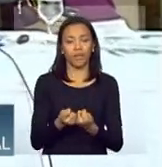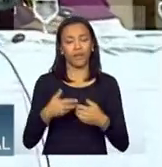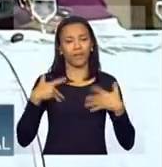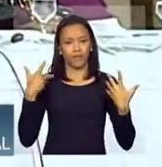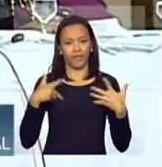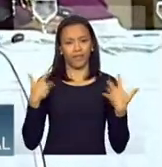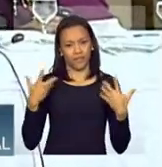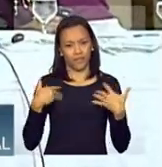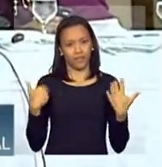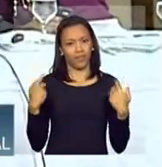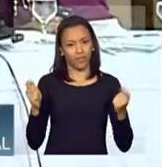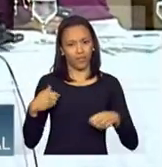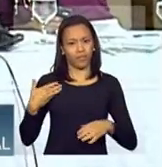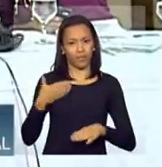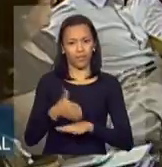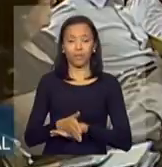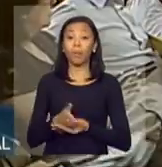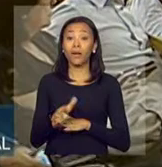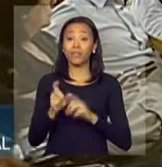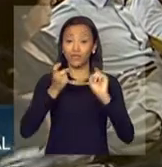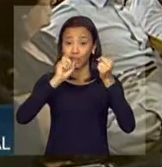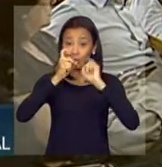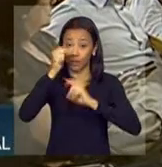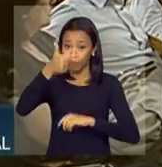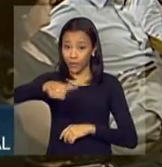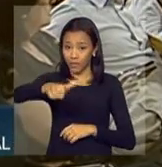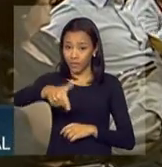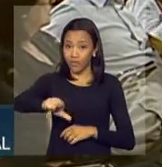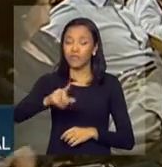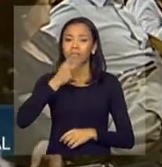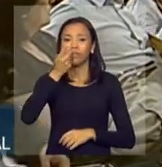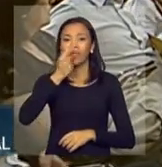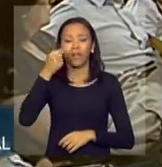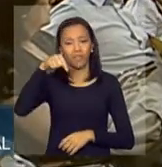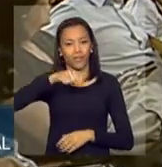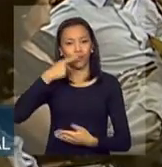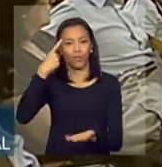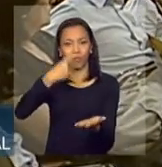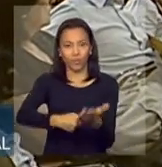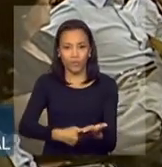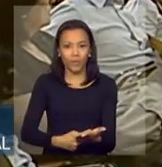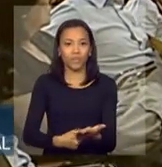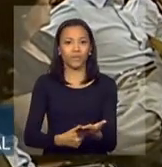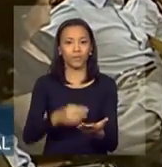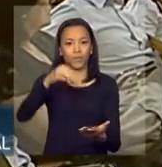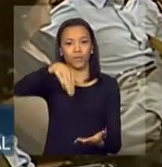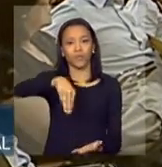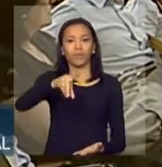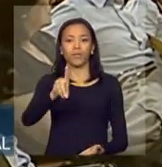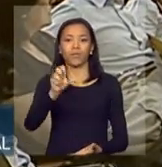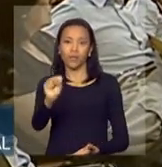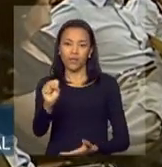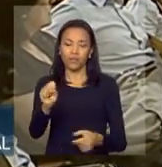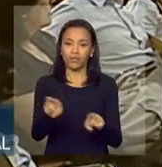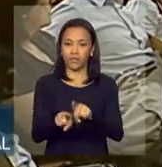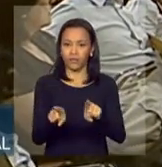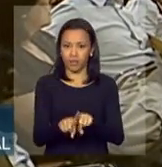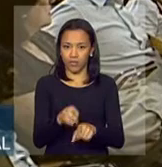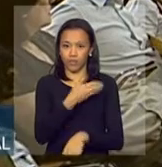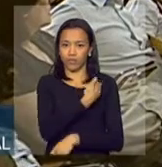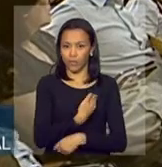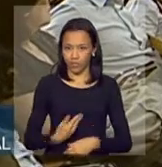alegria poder participar dessa discussão mais uma vez com vocês e reafirmar o compromisso do MDS e do governo